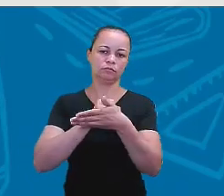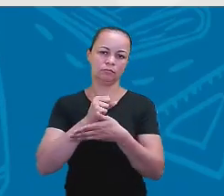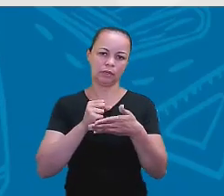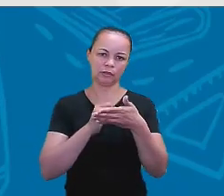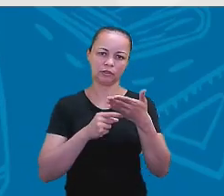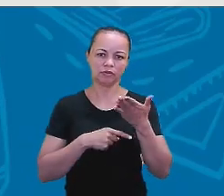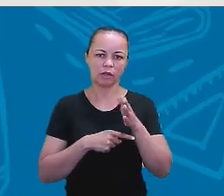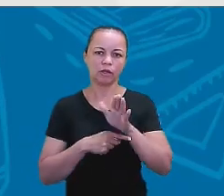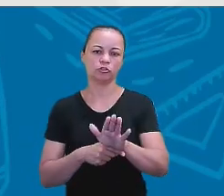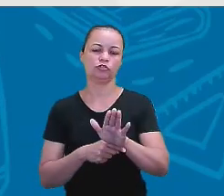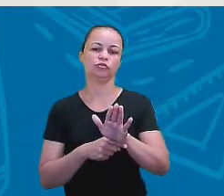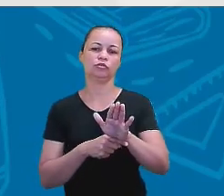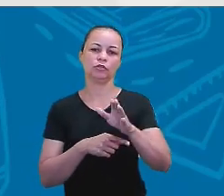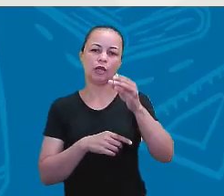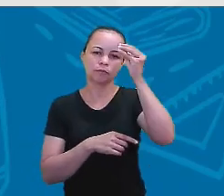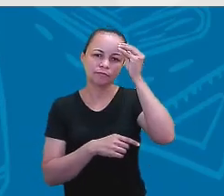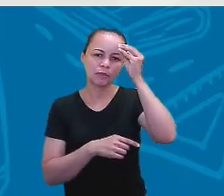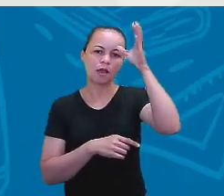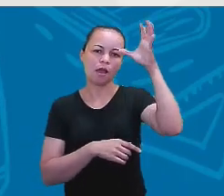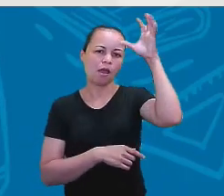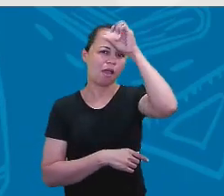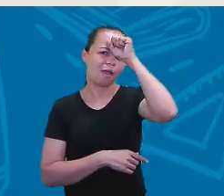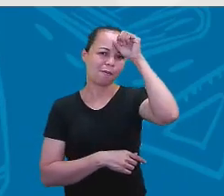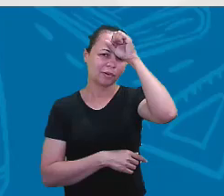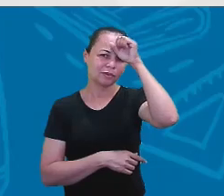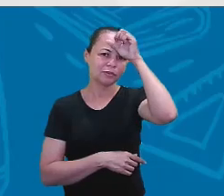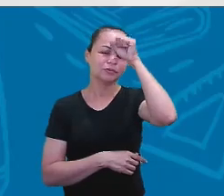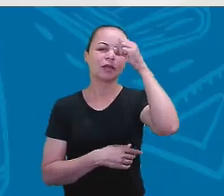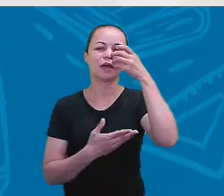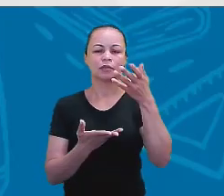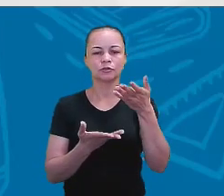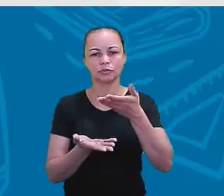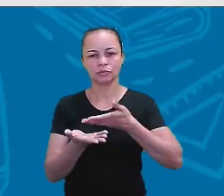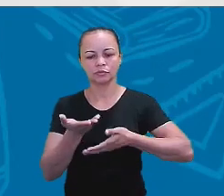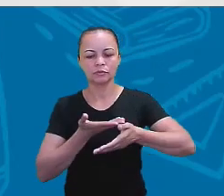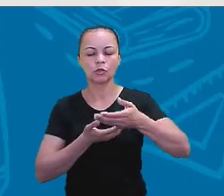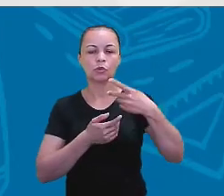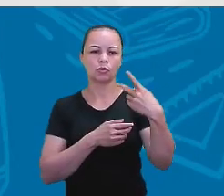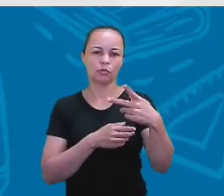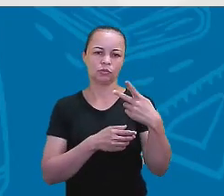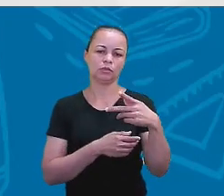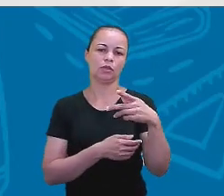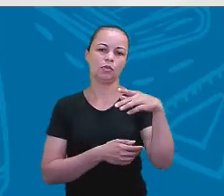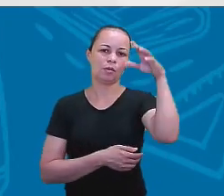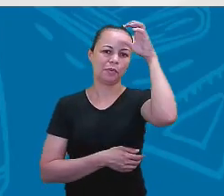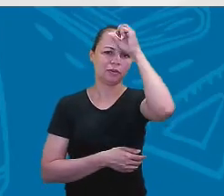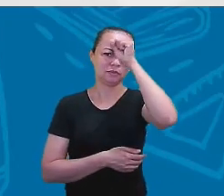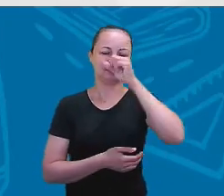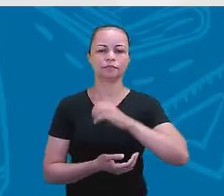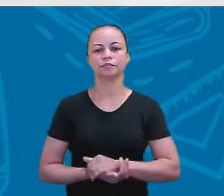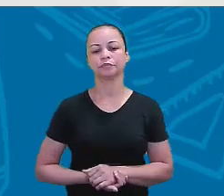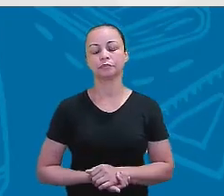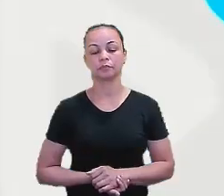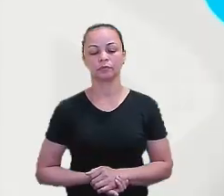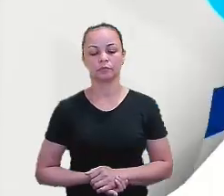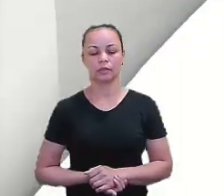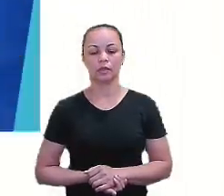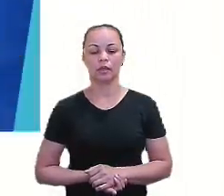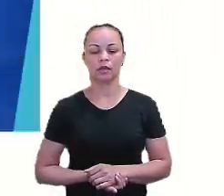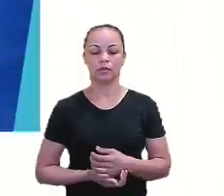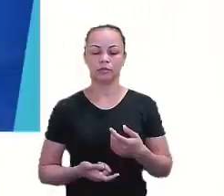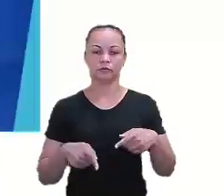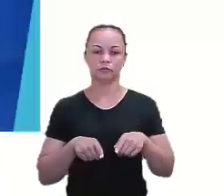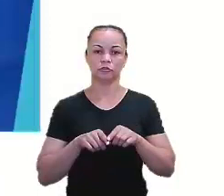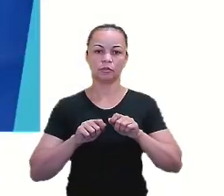fortalecer de forma consubstancial e transubstancial o teu saber. E aí, já vou pedir para a produção ir para o nosso próximo